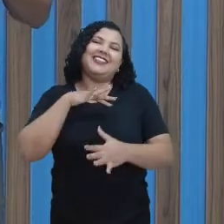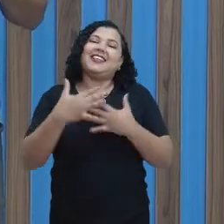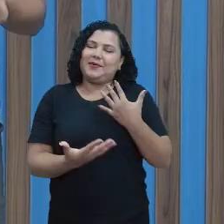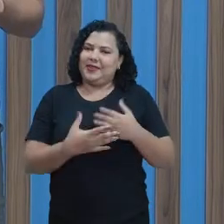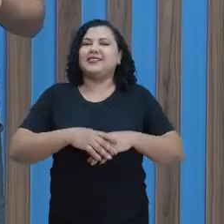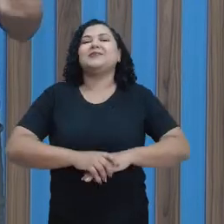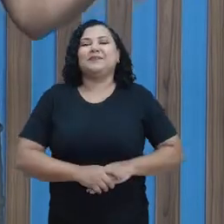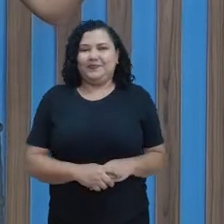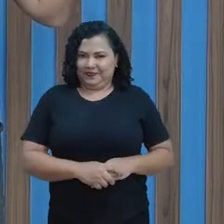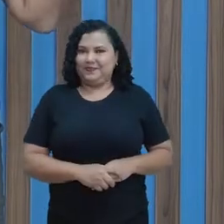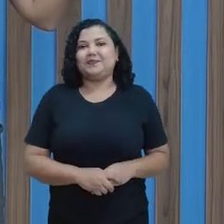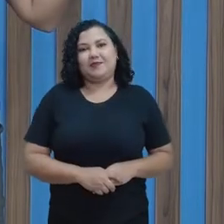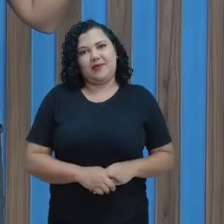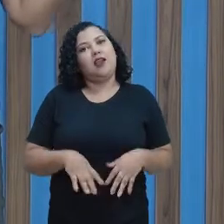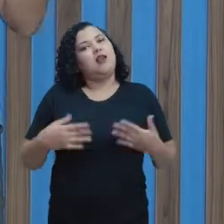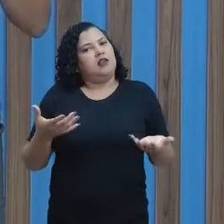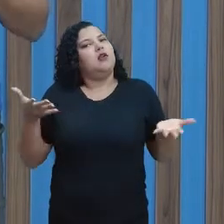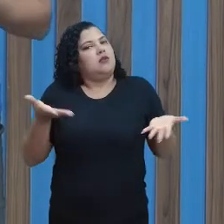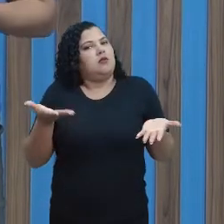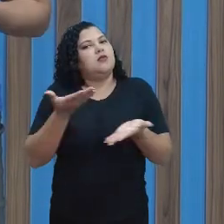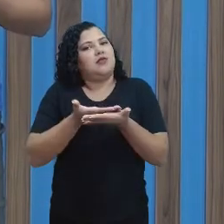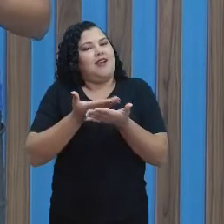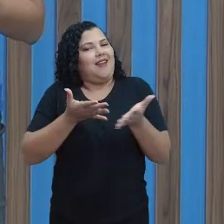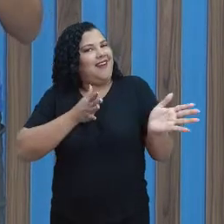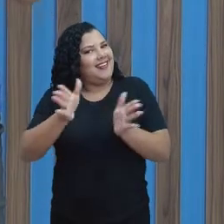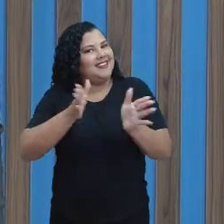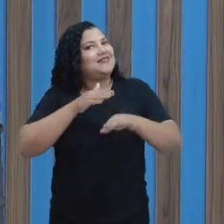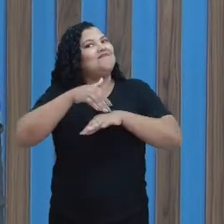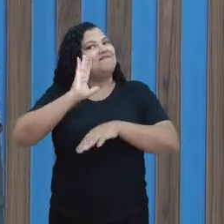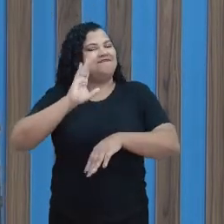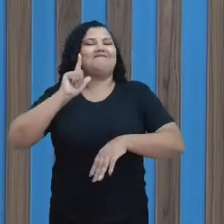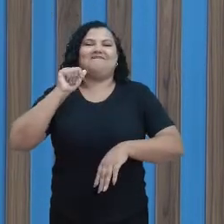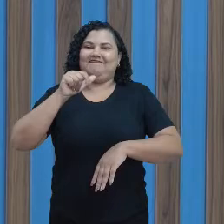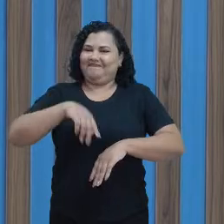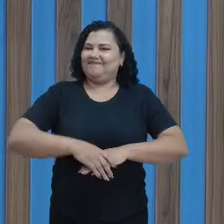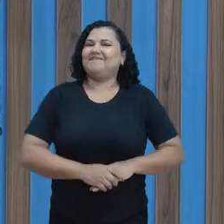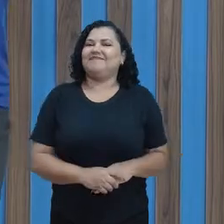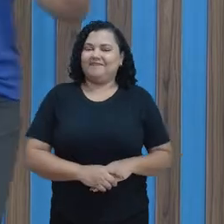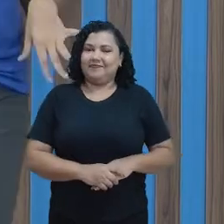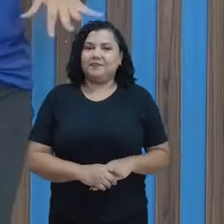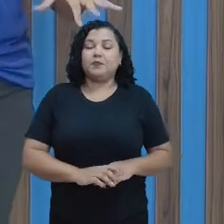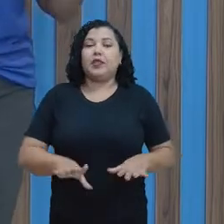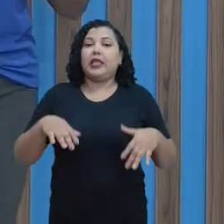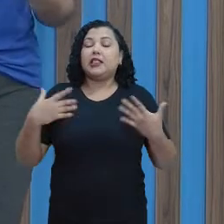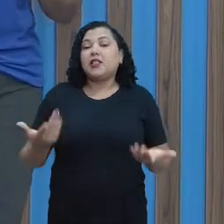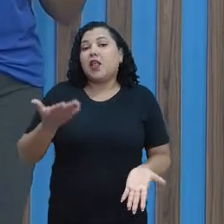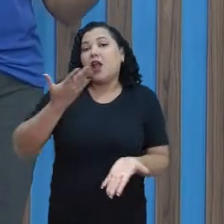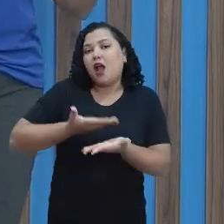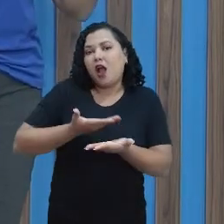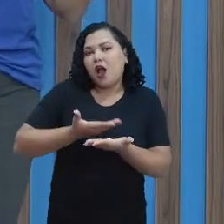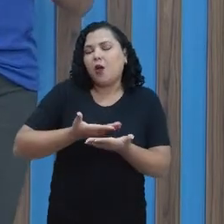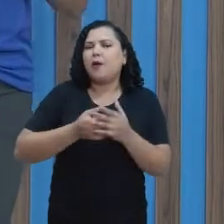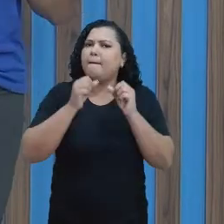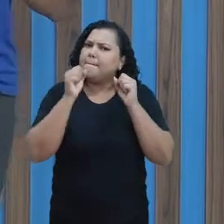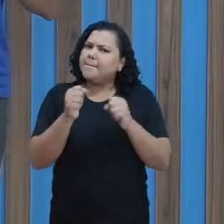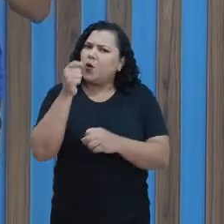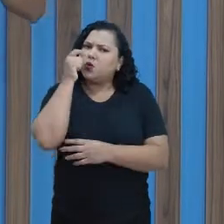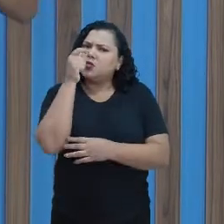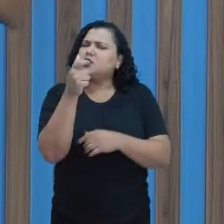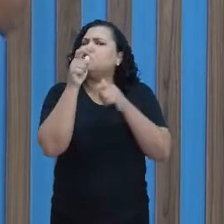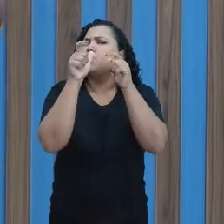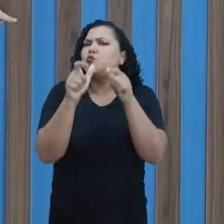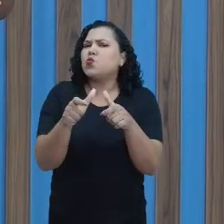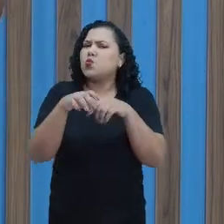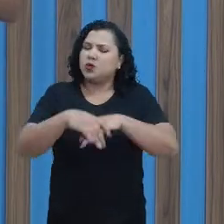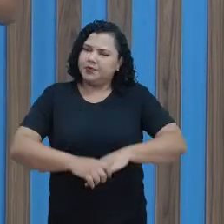para Libras, o que torna a nossa aula muito mais acessível, não é não? Então, nossas aulas, elas podem ser vistas